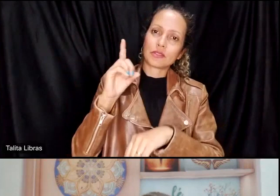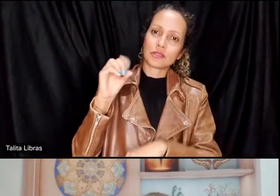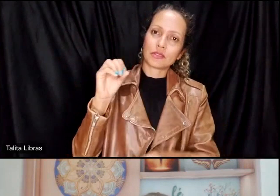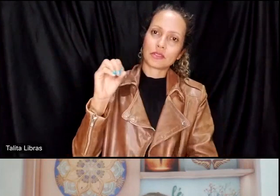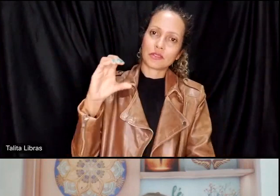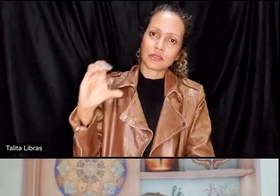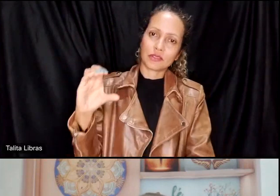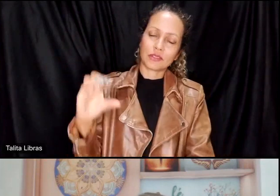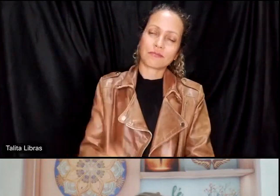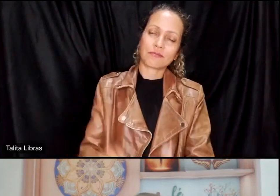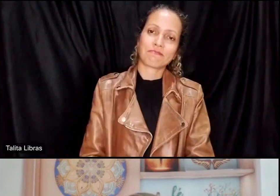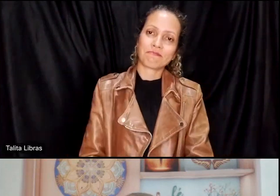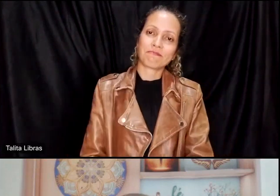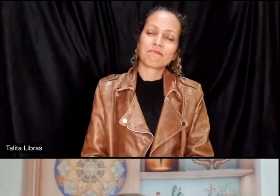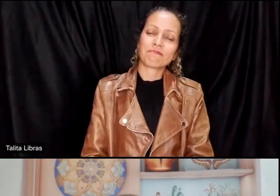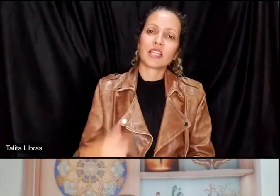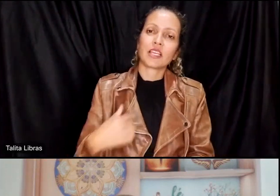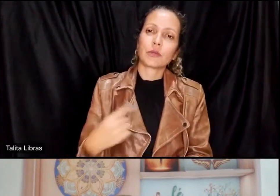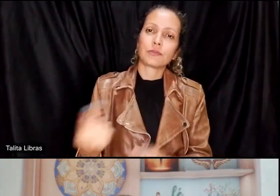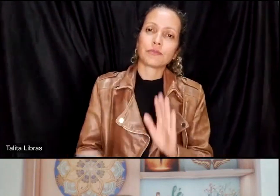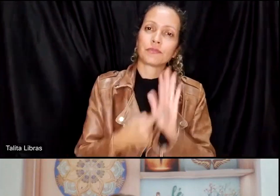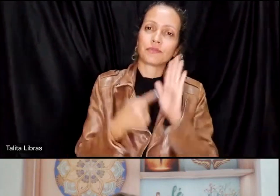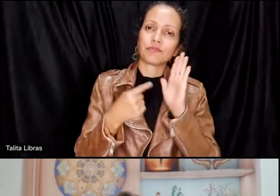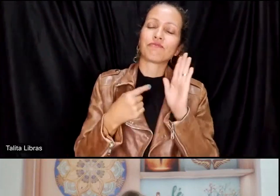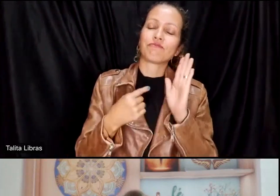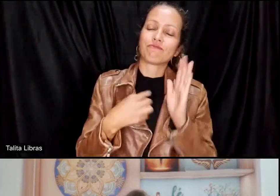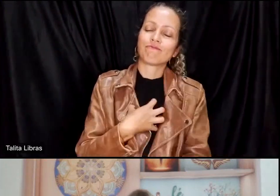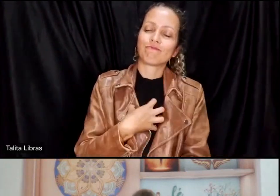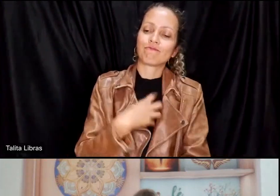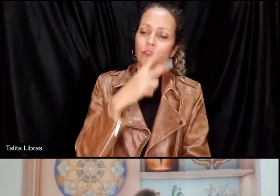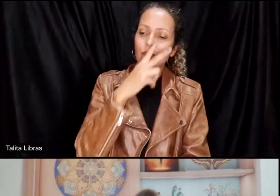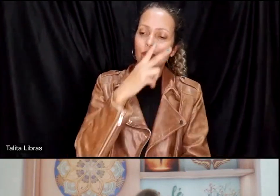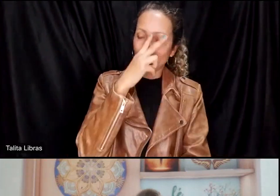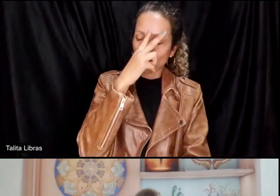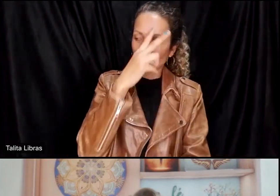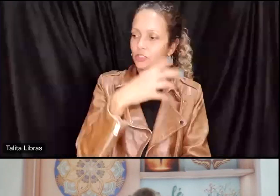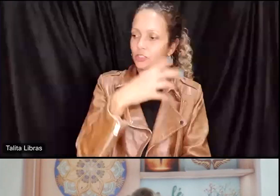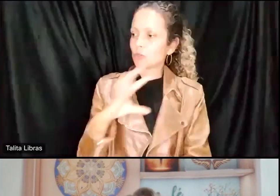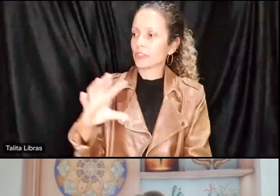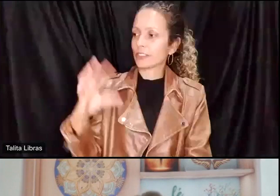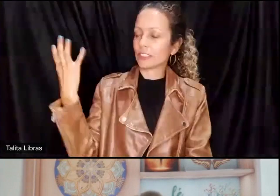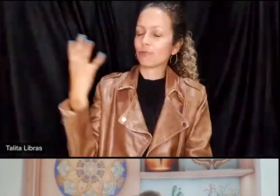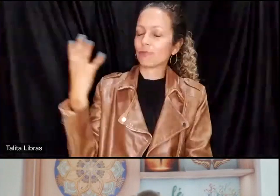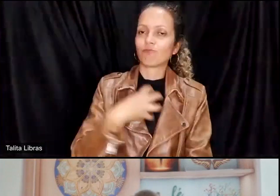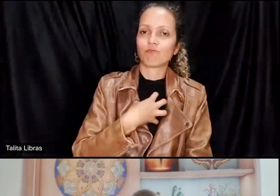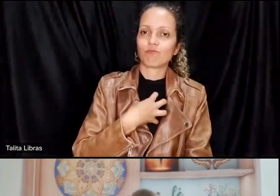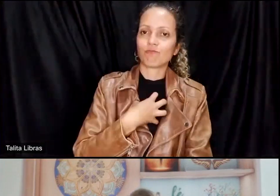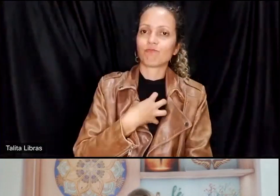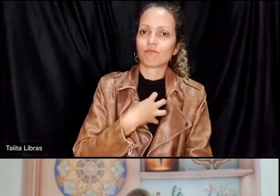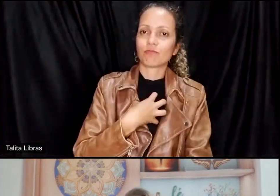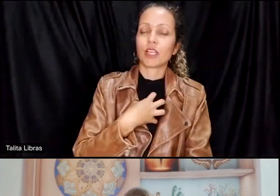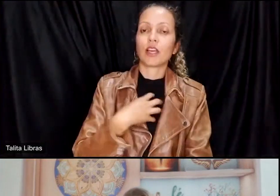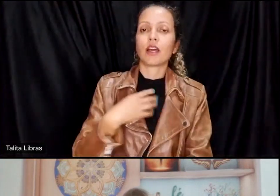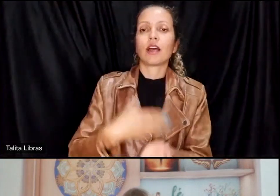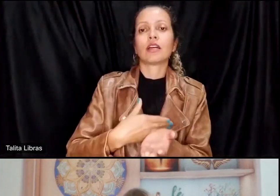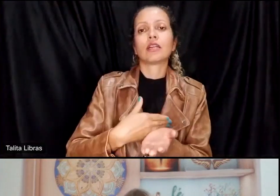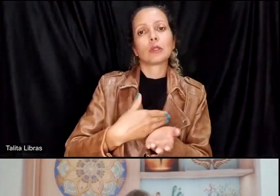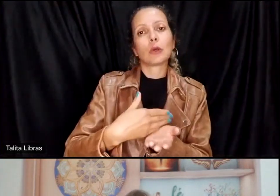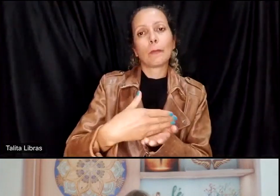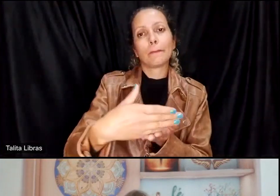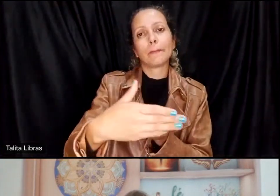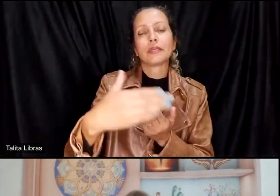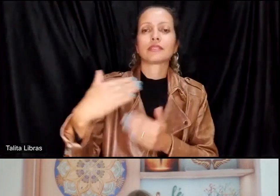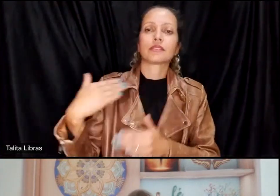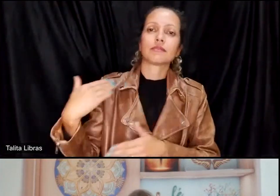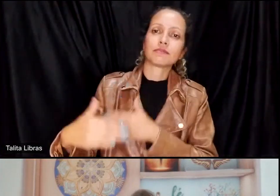com eles. Foi muito forte aquela situação. E aí, começou a minha trajetória com a comunidade surda.